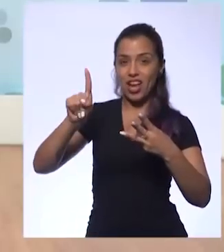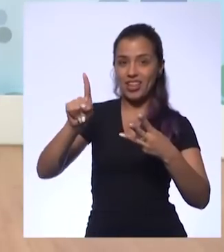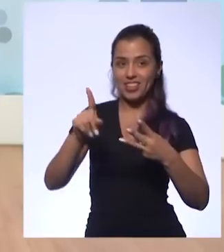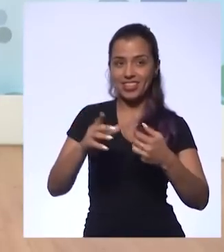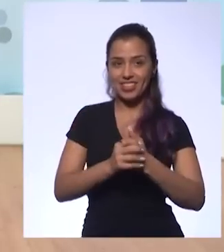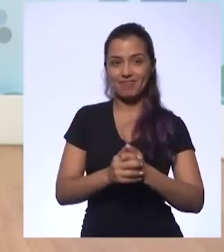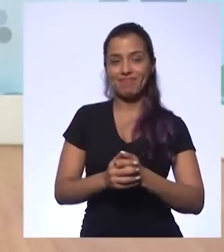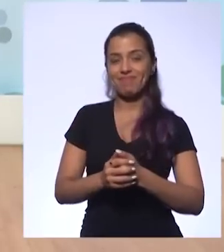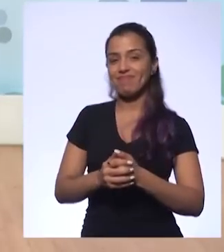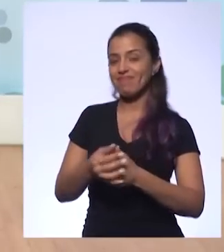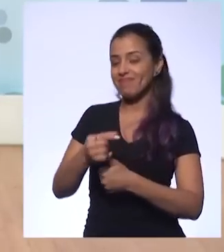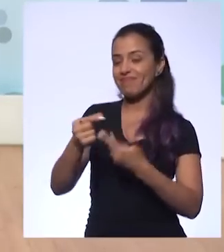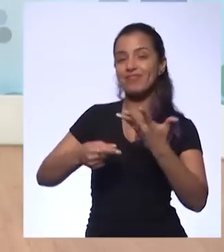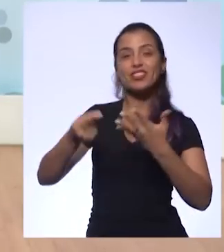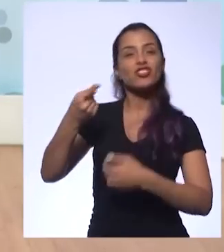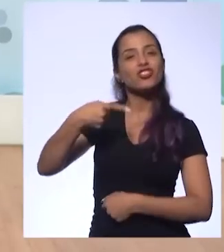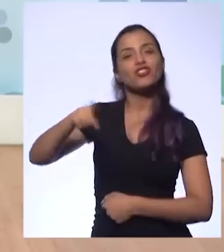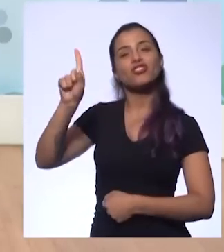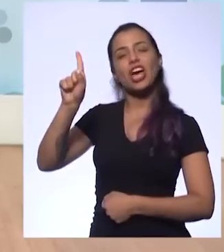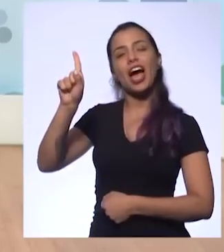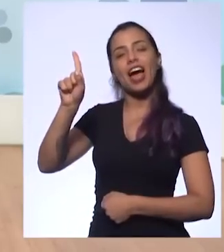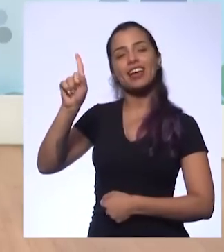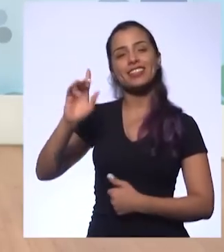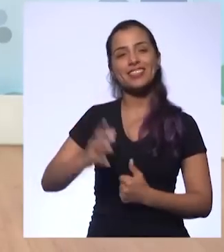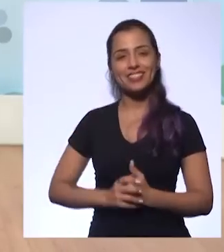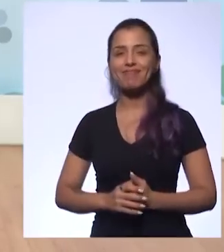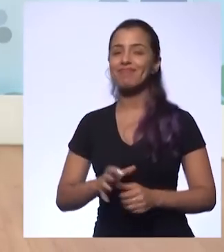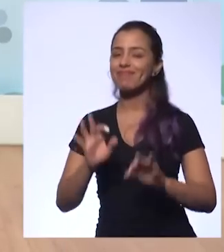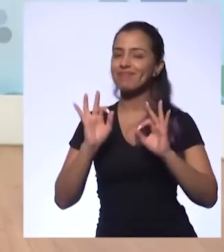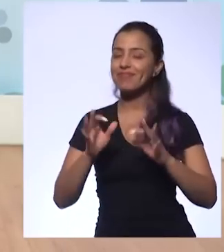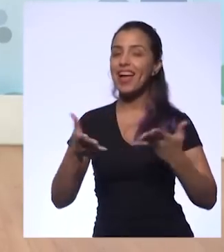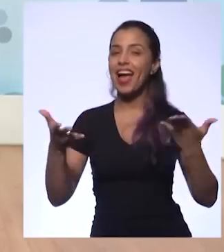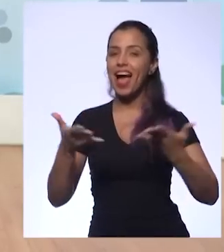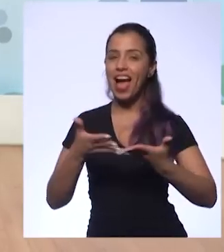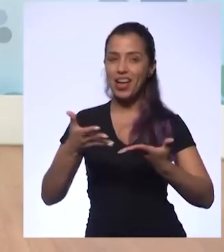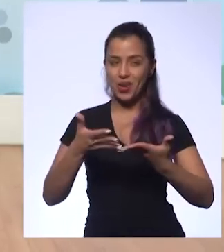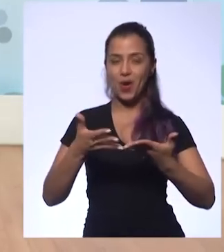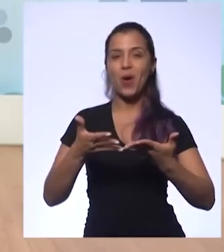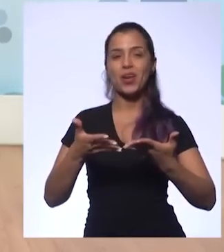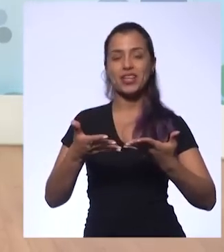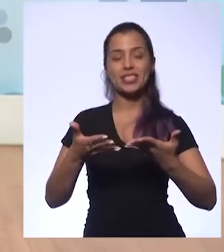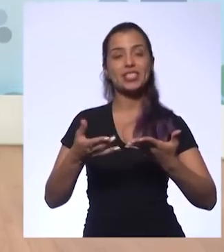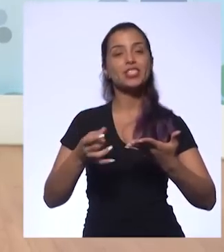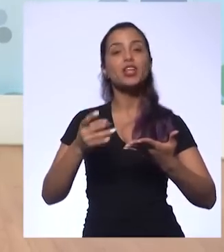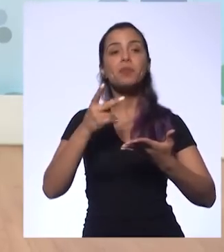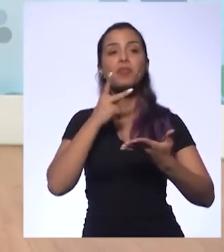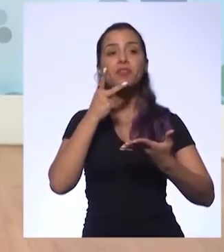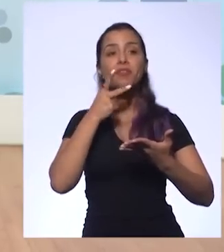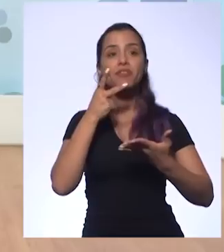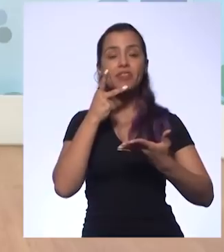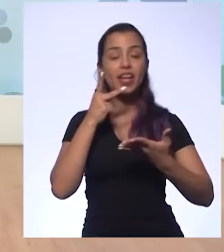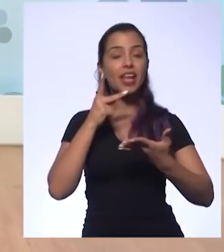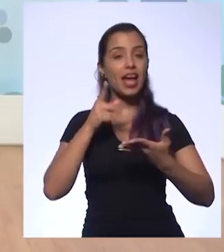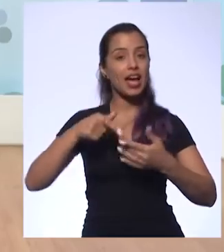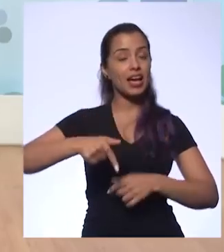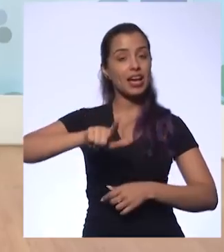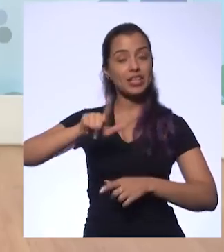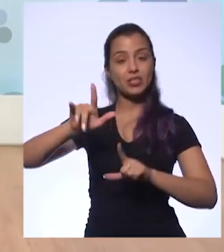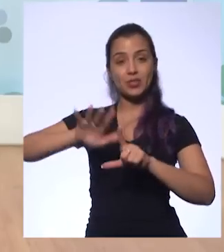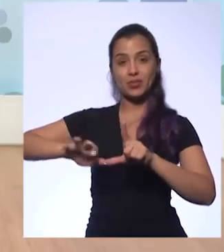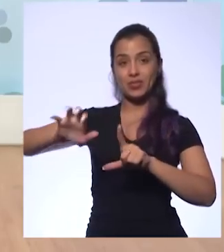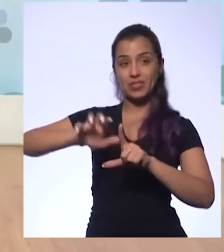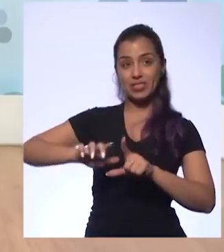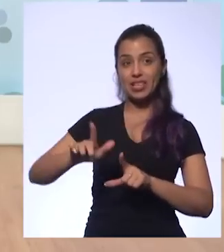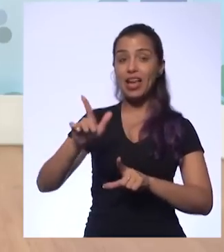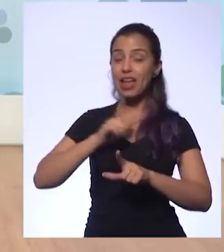urbano. Check. Cê é louco, Muito cachoeira! bem. Só vou arrematar antes de falar Ô, saudade, deu vontade de dos soltar QR pipa, velho. Codes que a notícia